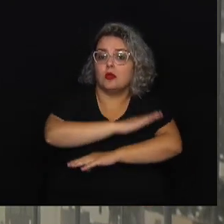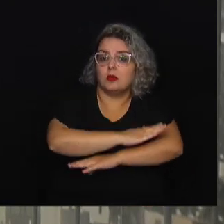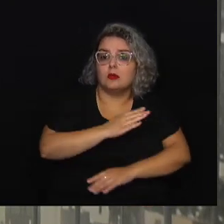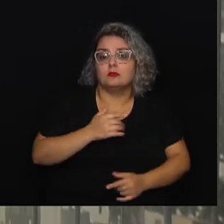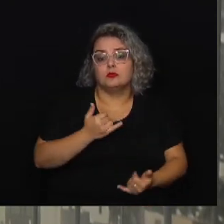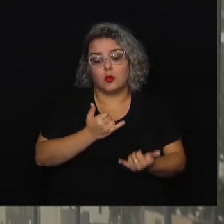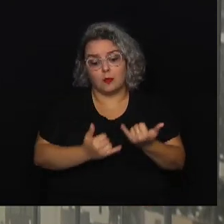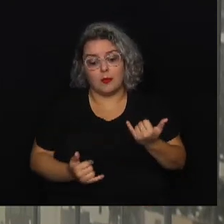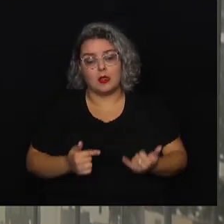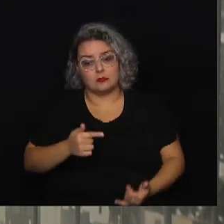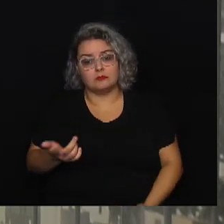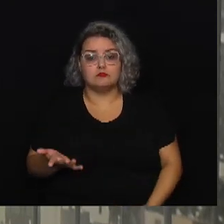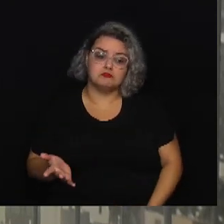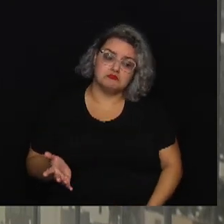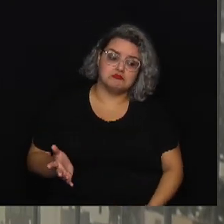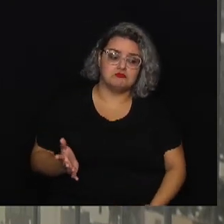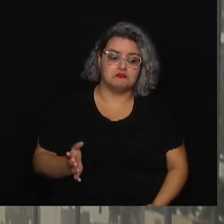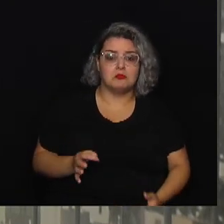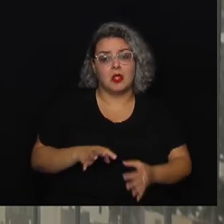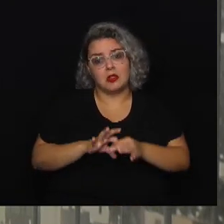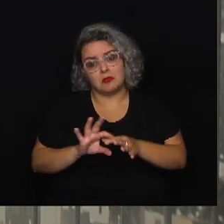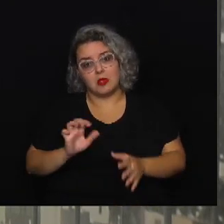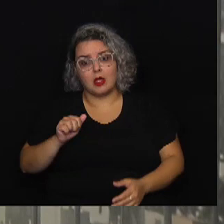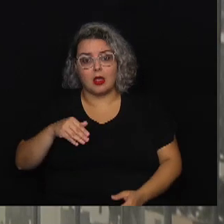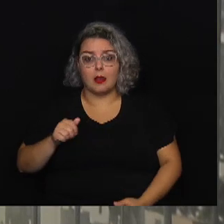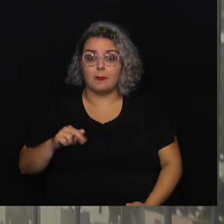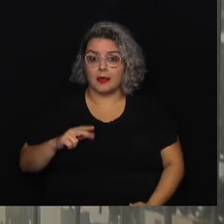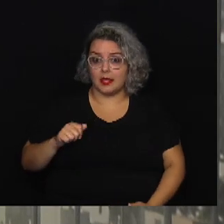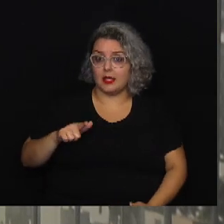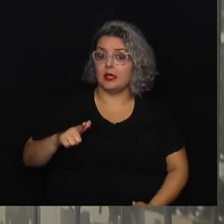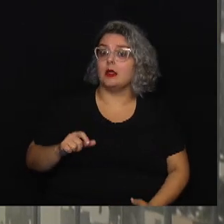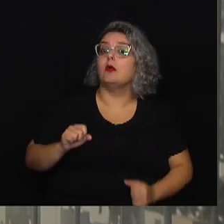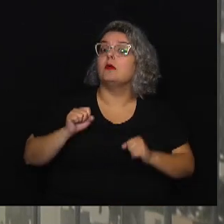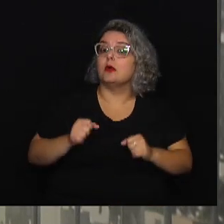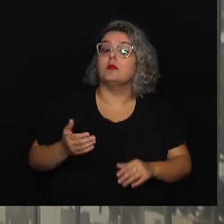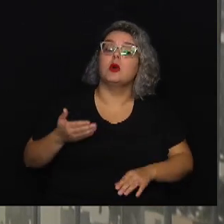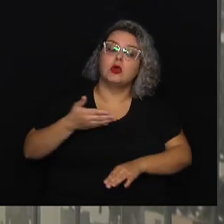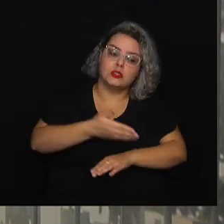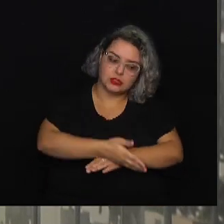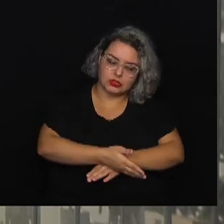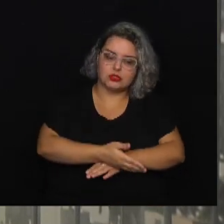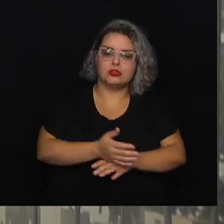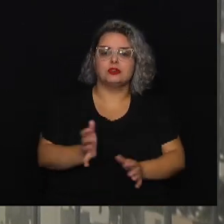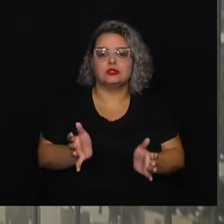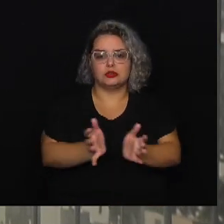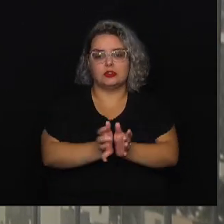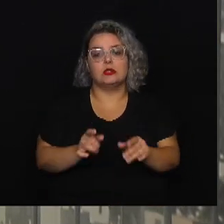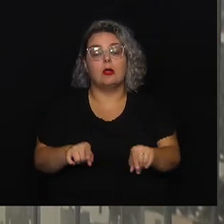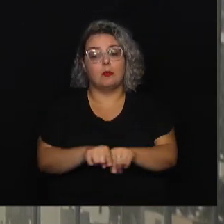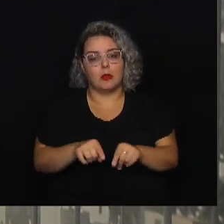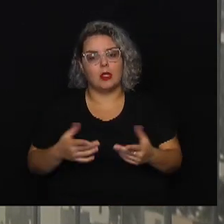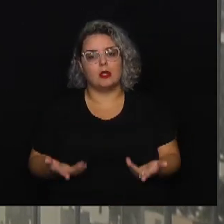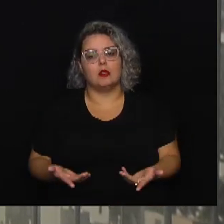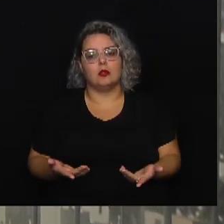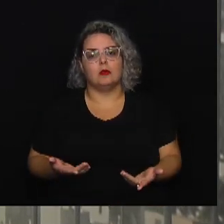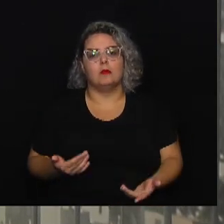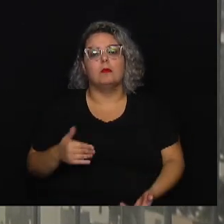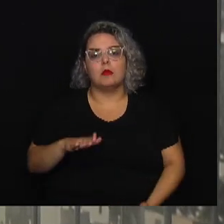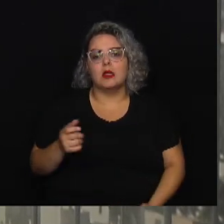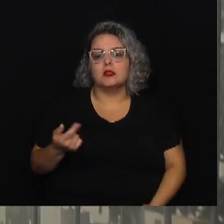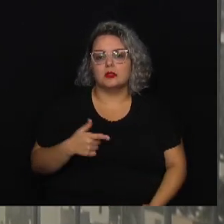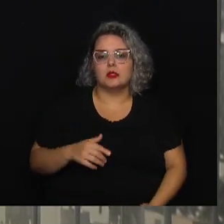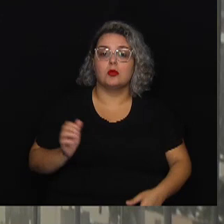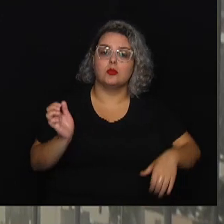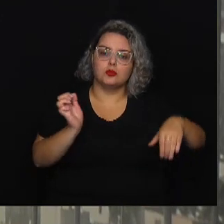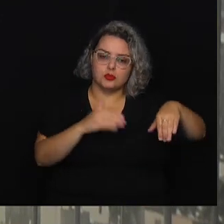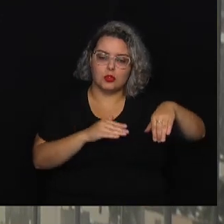semana, se bem que ele deixou de fora o Amaral, meio-campista, que pode entrar na equipe também, além do zagueiro